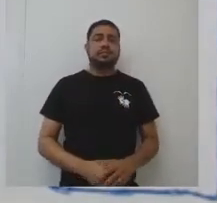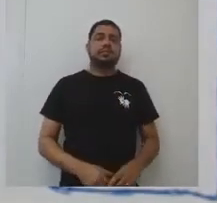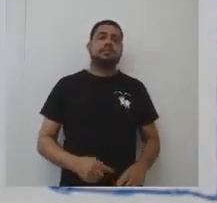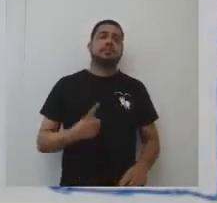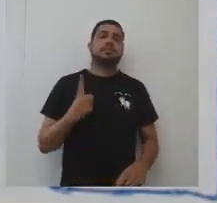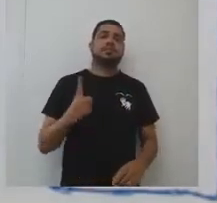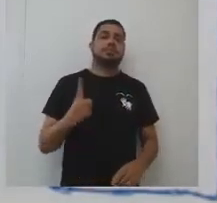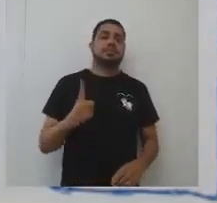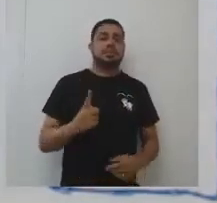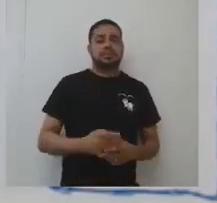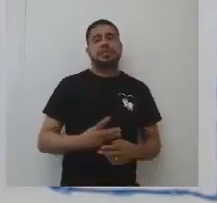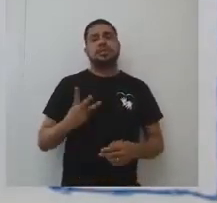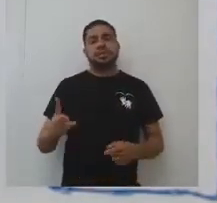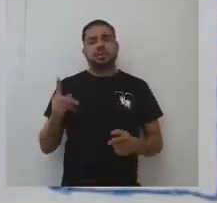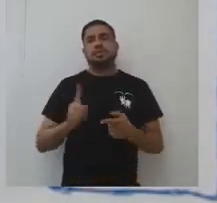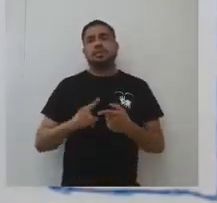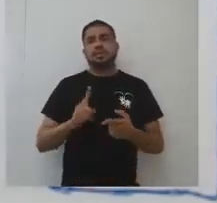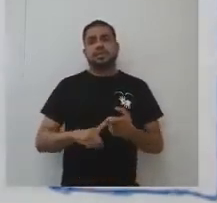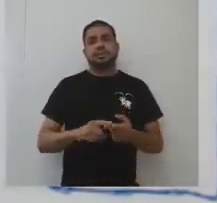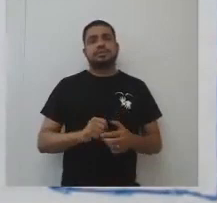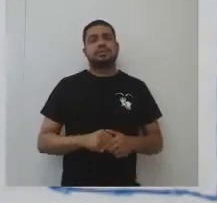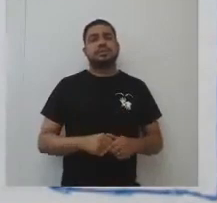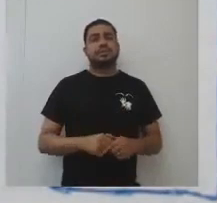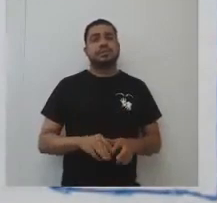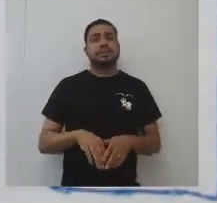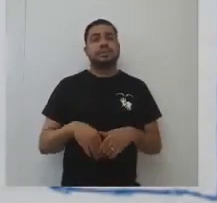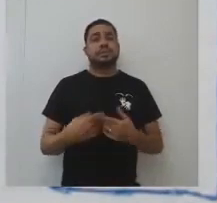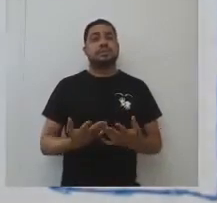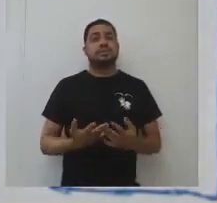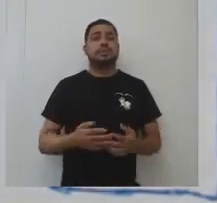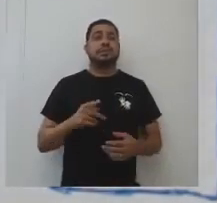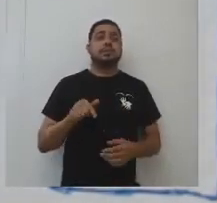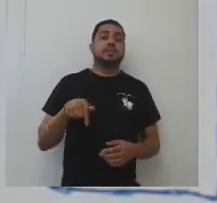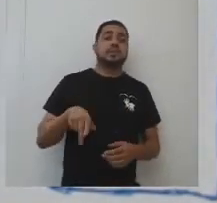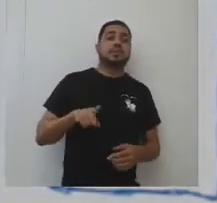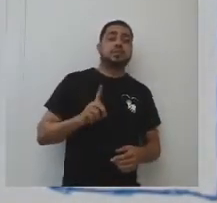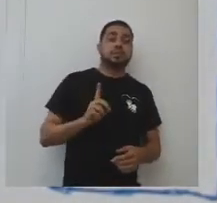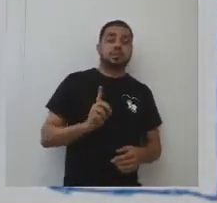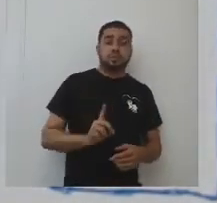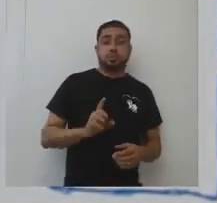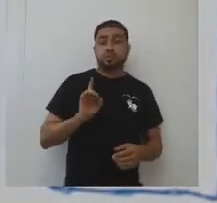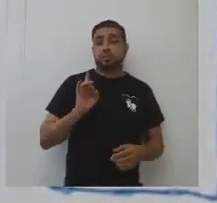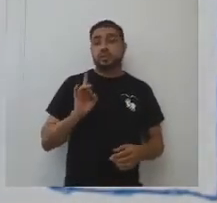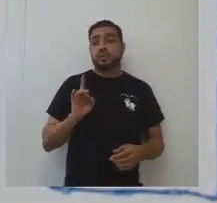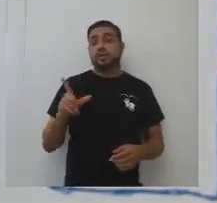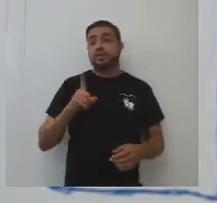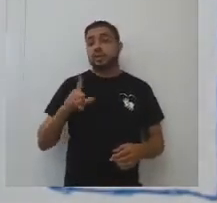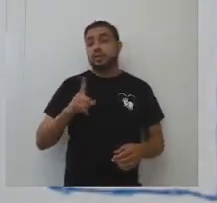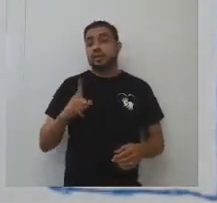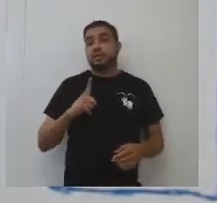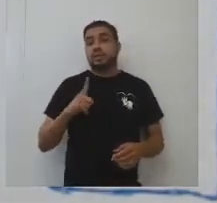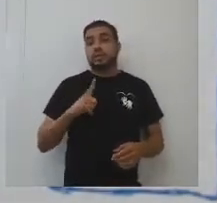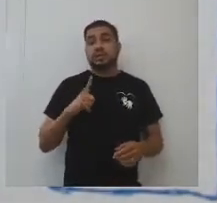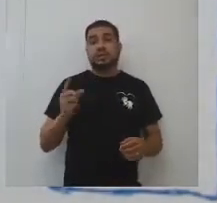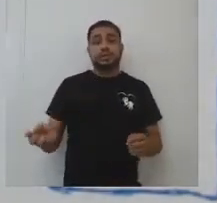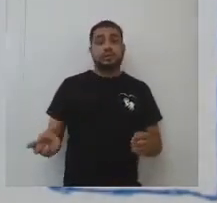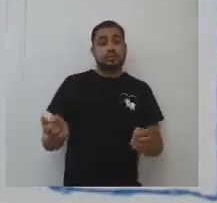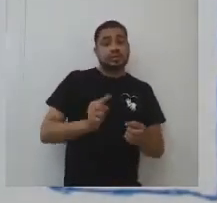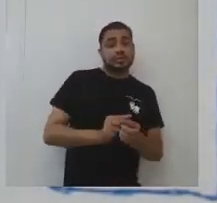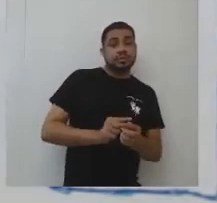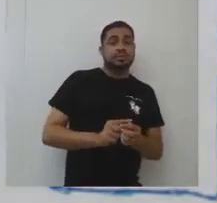1 e 3, repele também. Então, na realidade, Q1 sofre a repulsão de